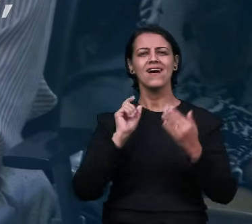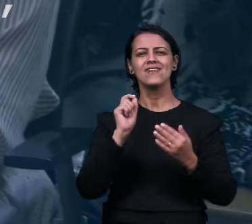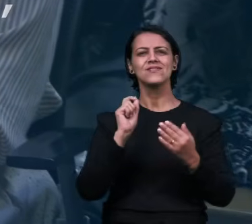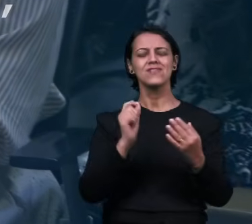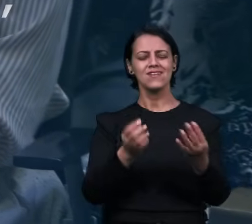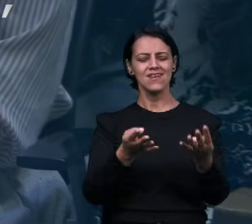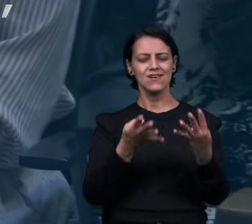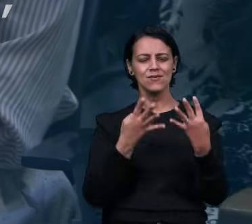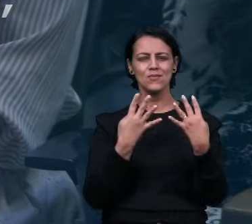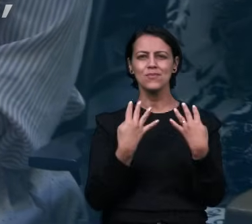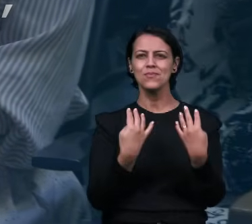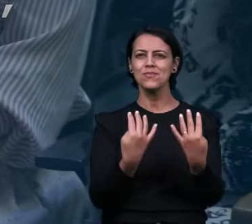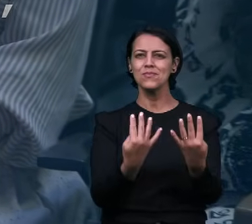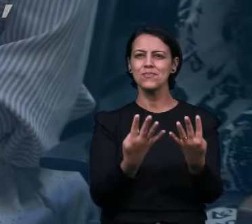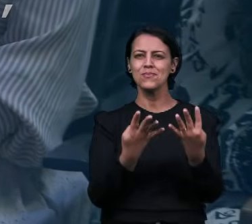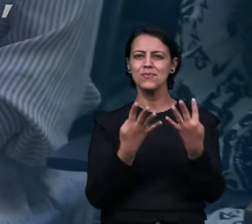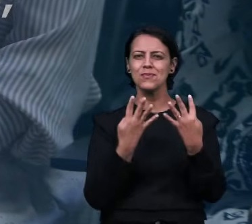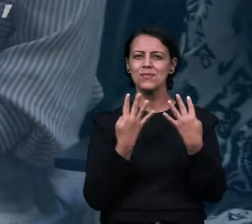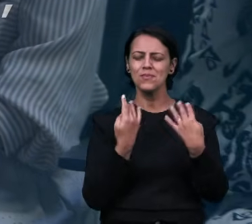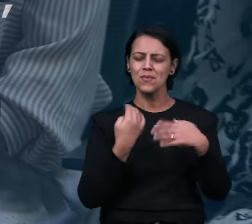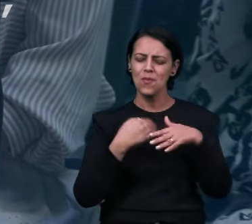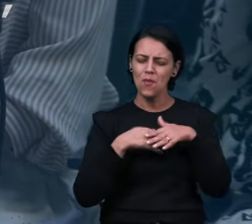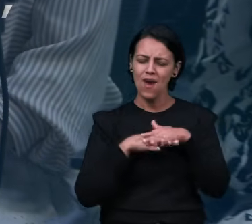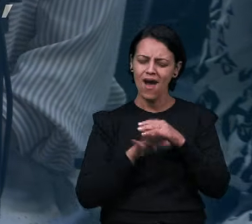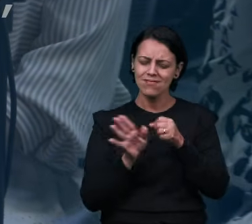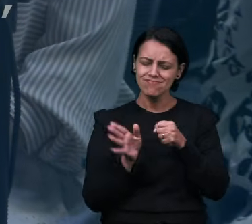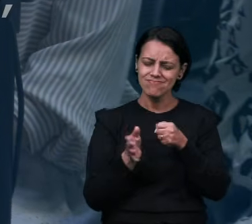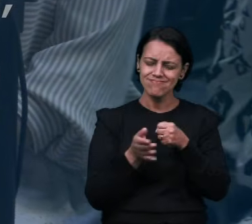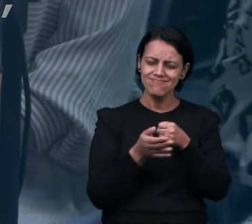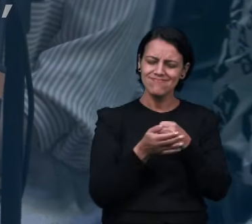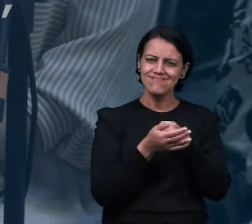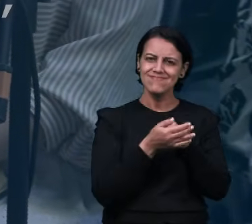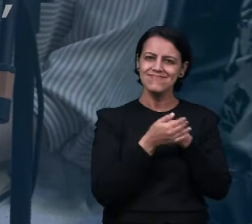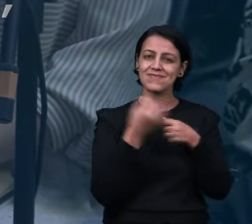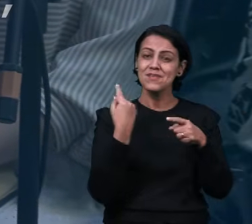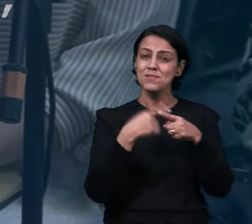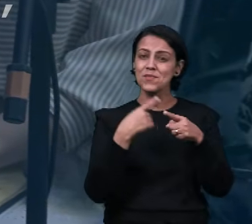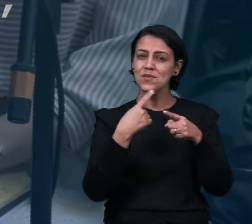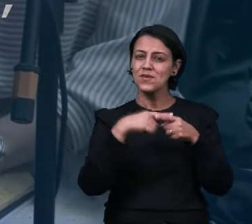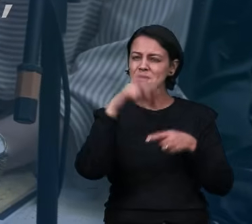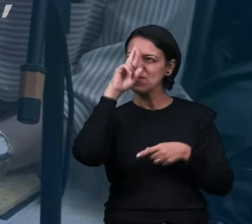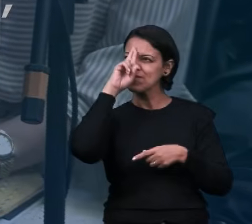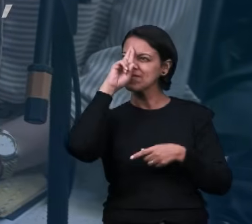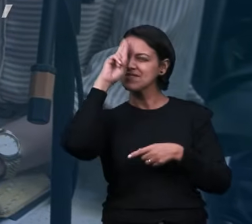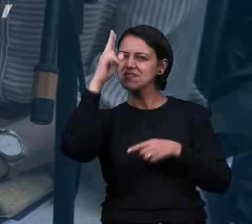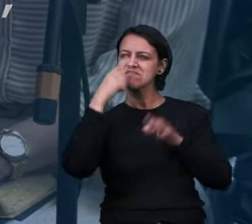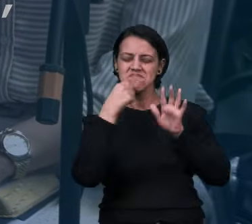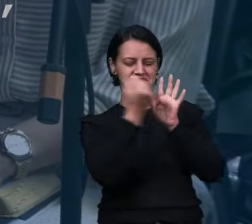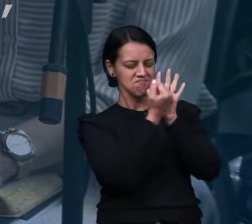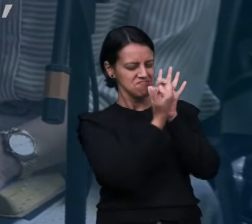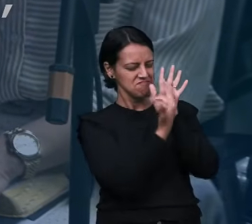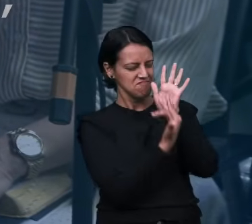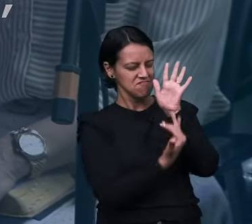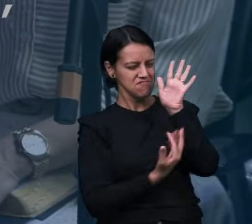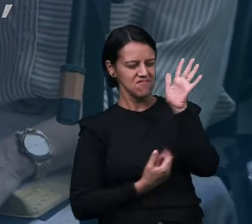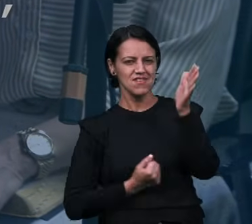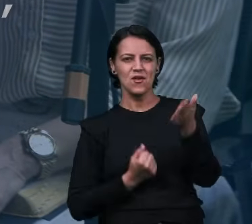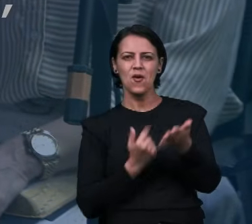trigo guardado, malhado no lagar de